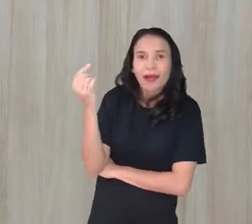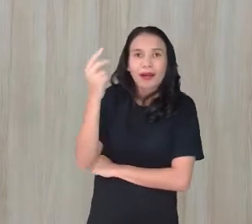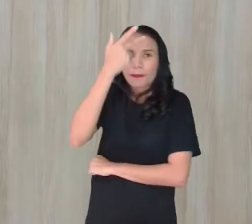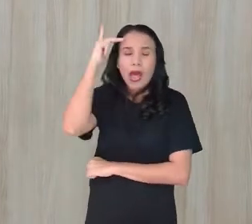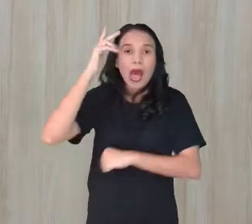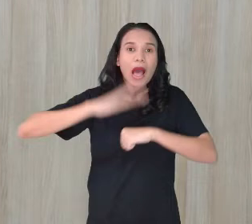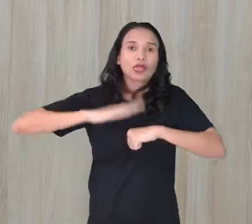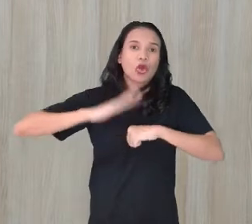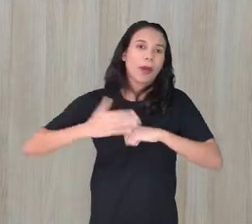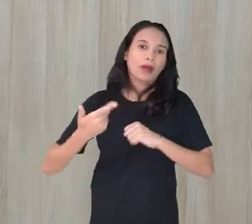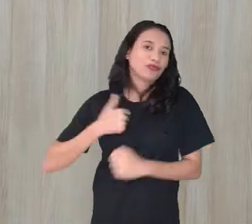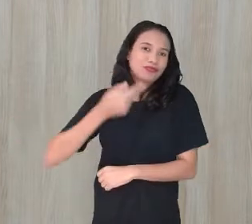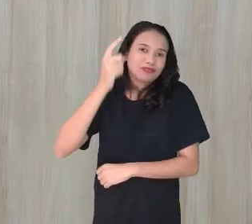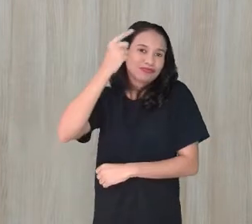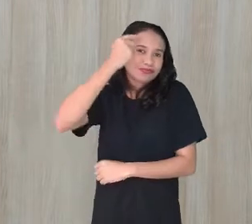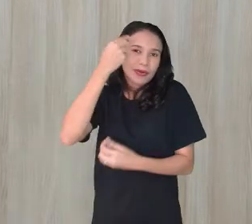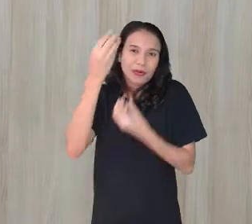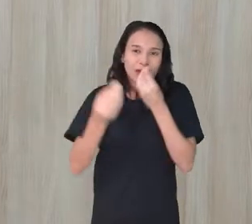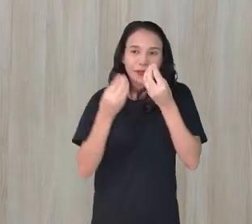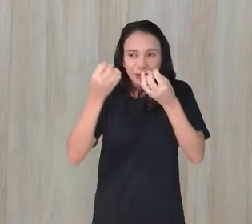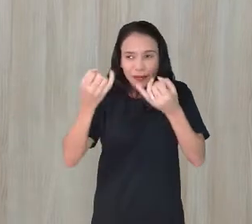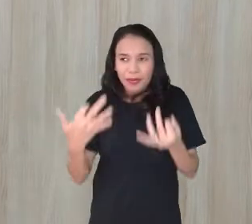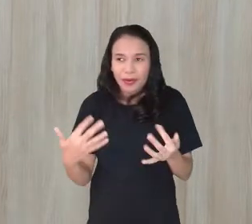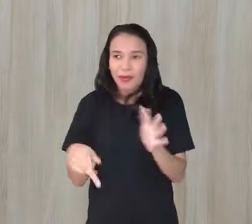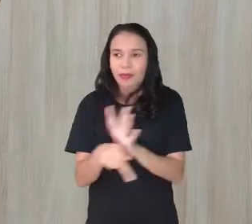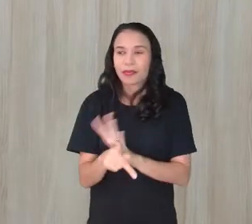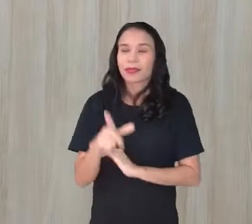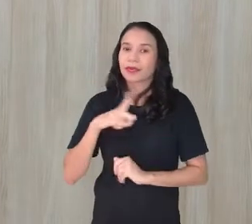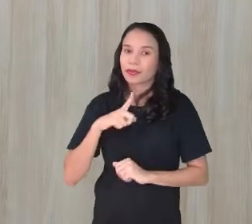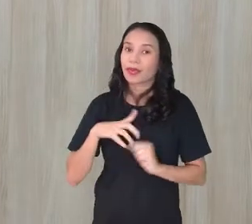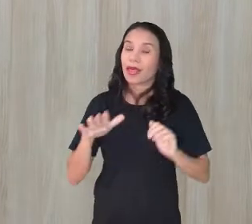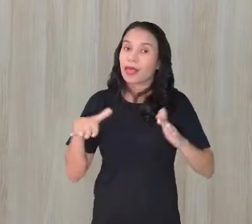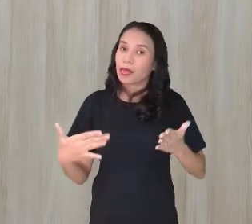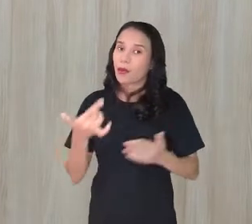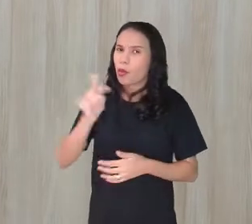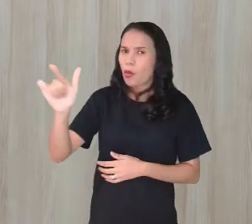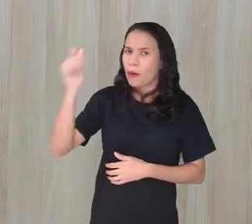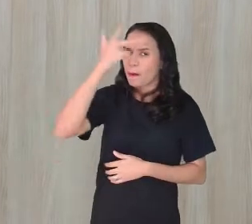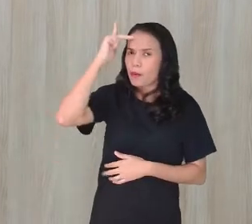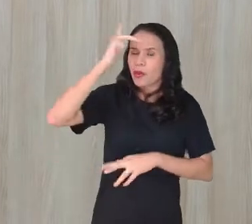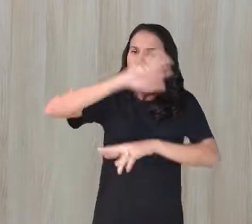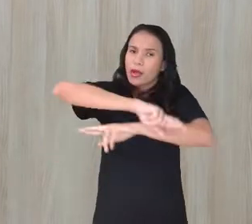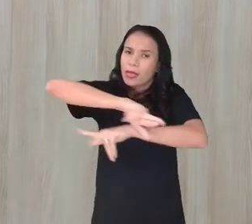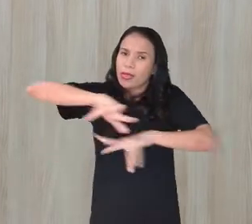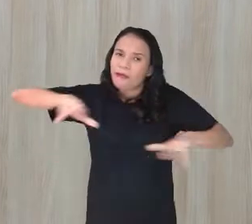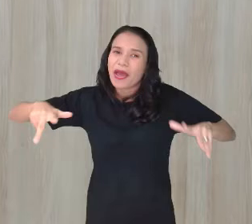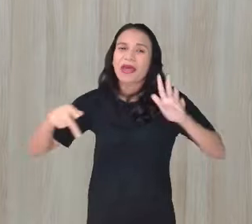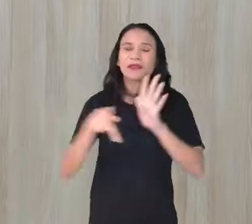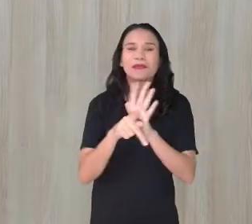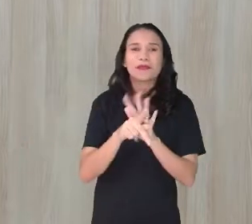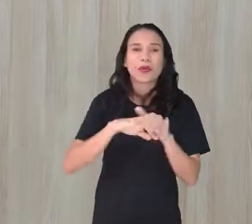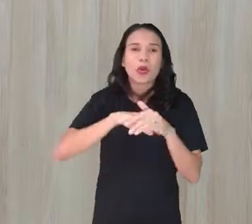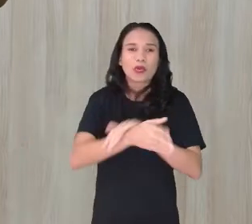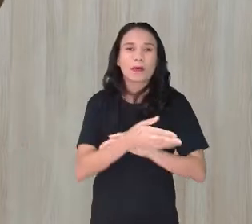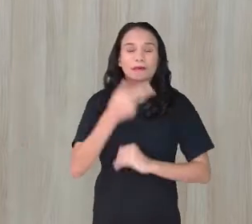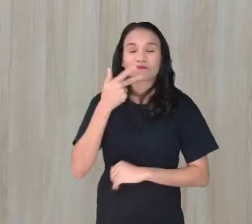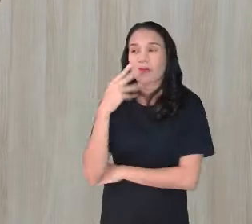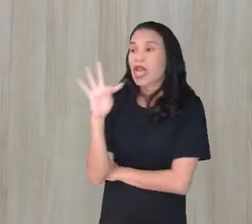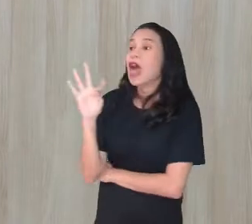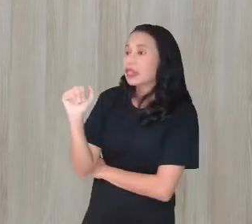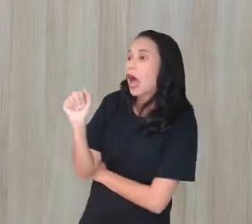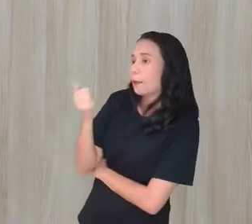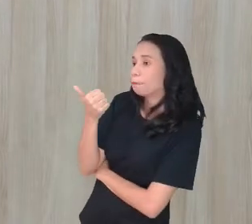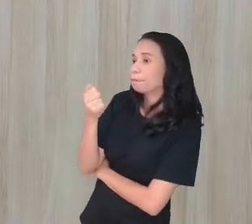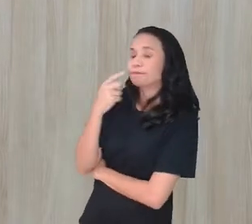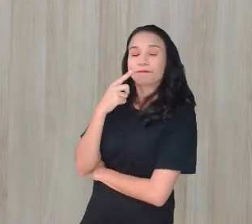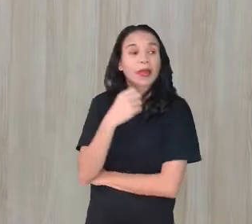ele está sendo dito. Então, outras pessoas têm outros vícios de linguagem. Tem muita gente que diz tá, tem muita